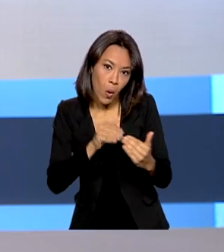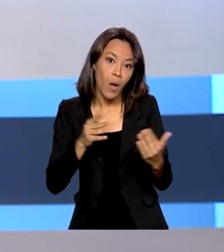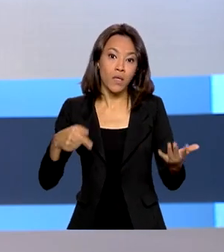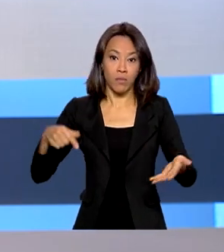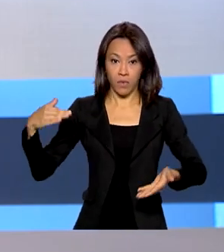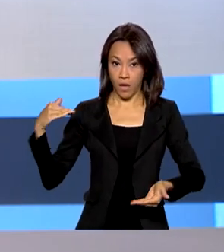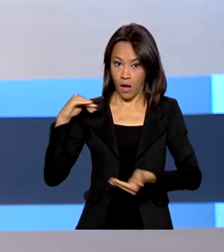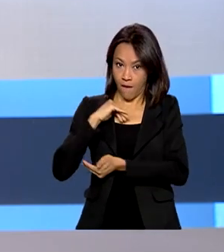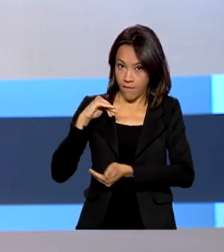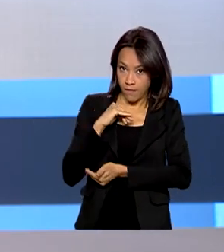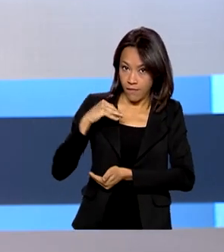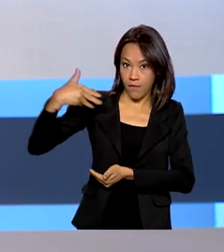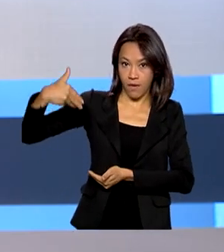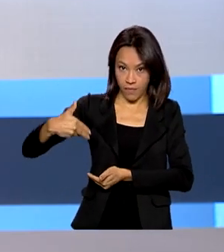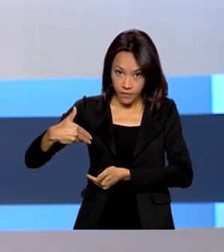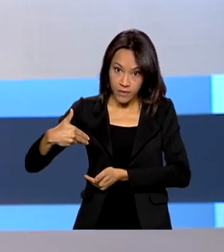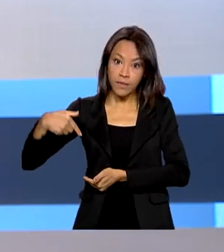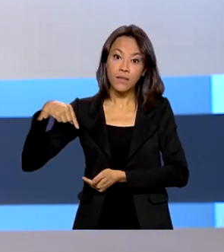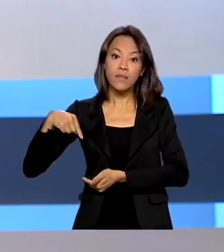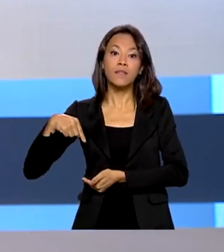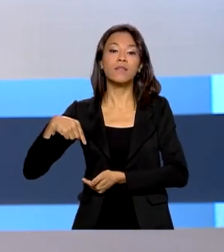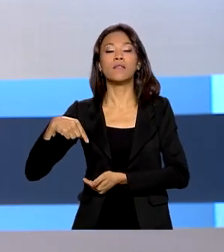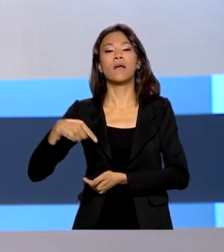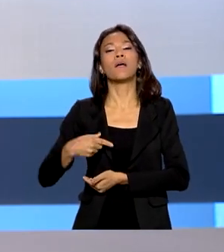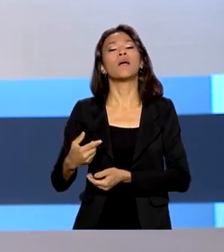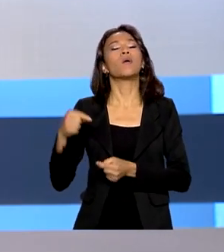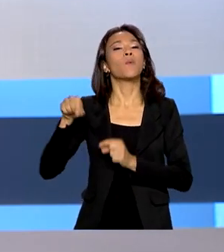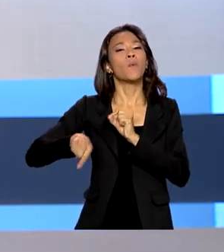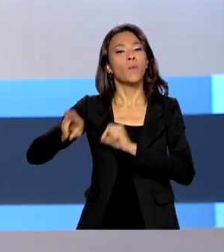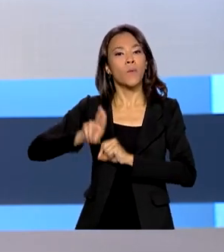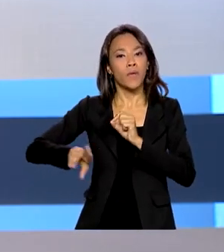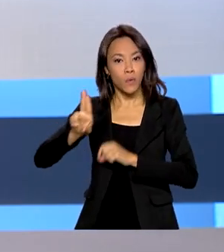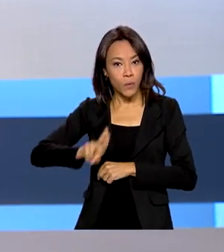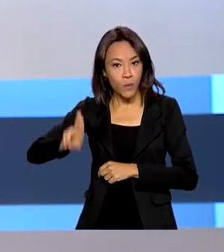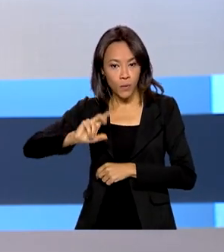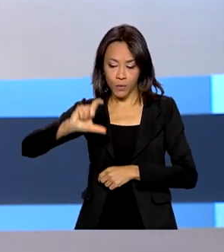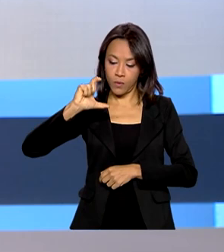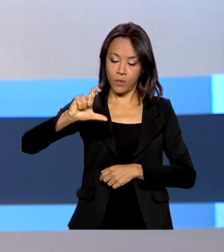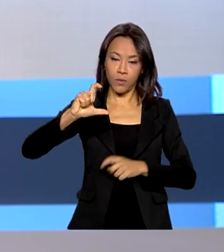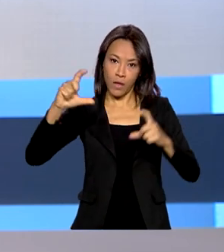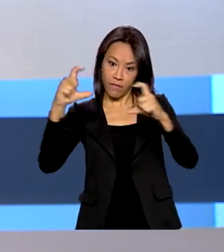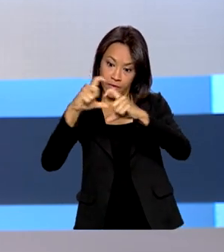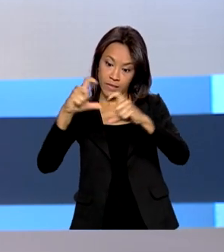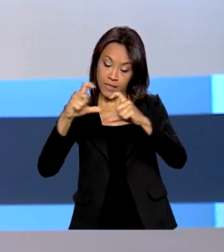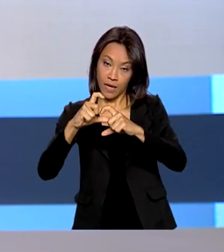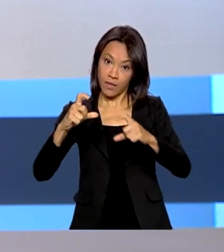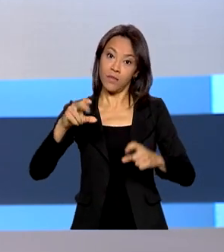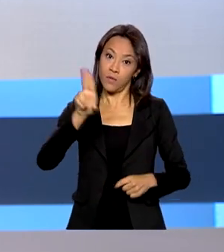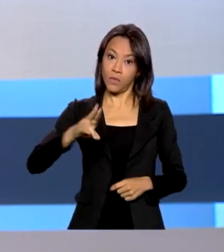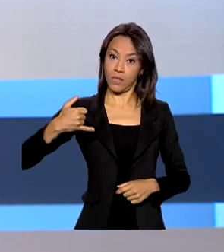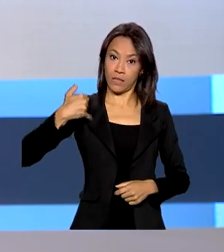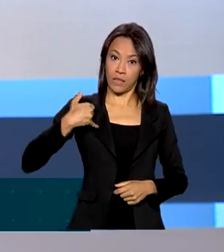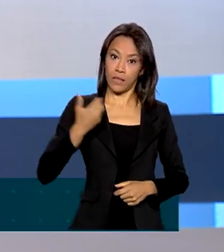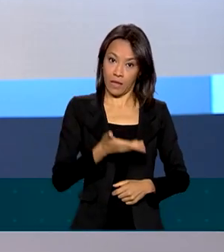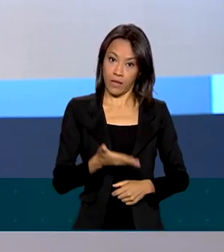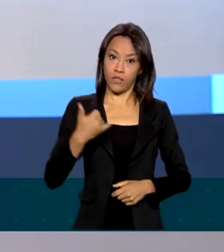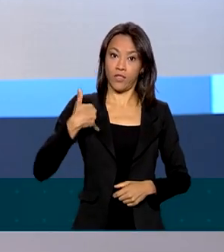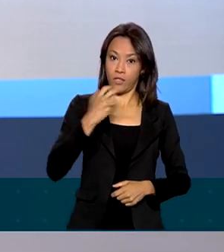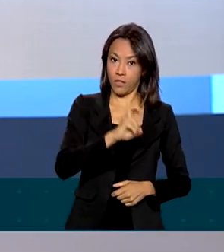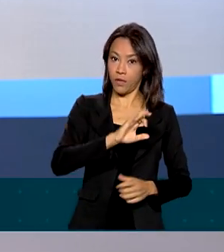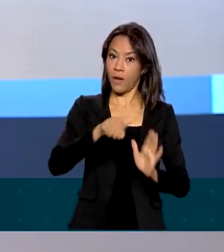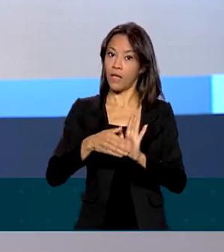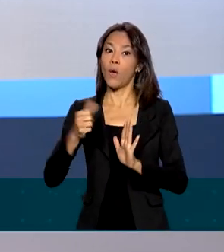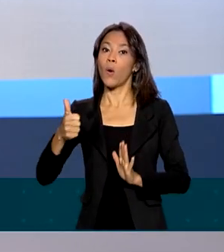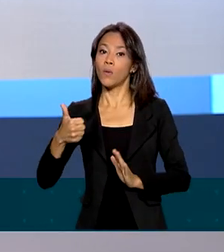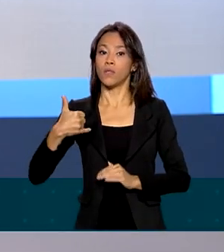da Anvisa Agência Nacional de Vigilância Sanitária da utilização do imunizante faz ser nessa faixa etária a consulta estará disponível